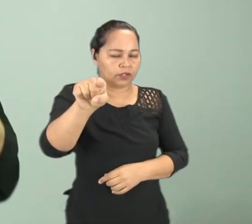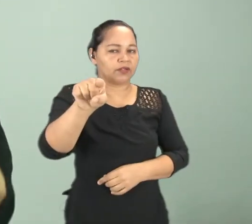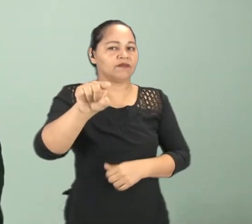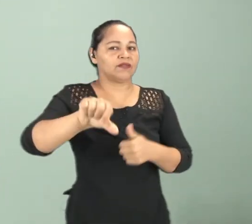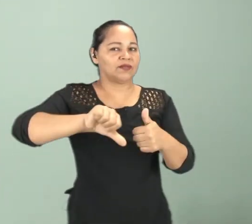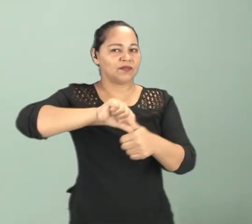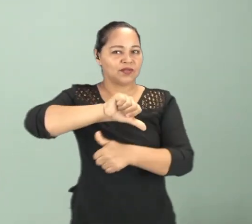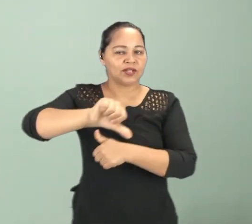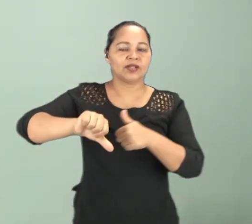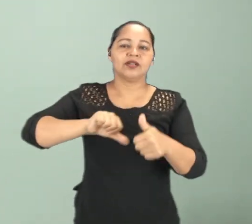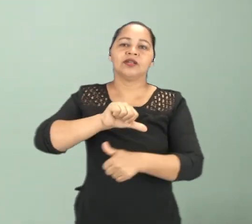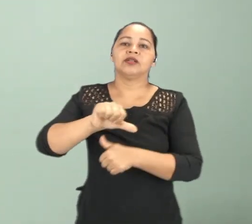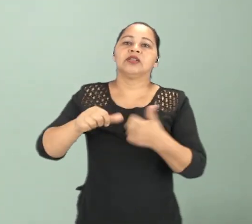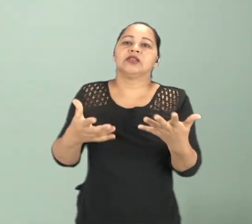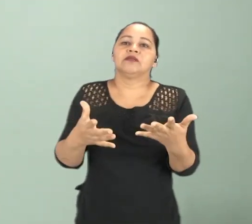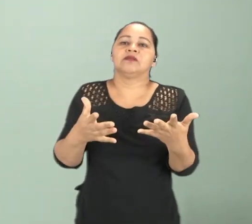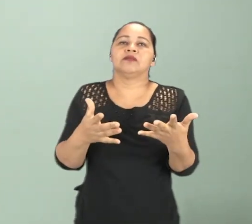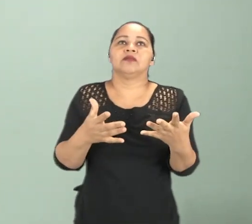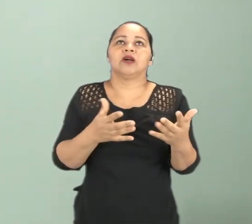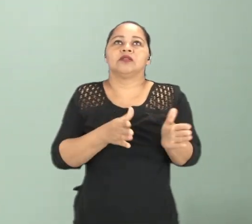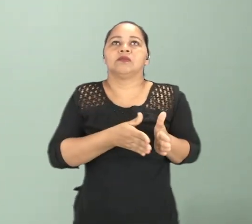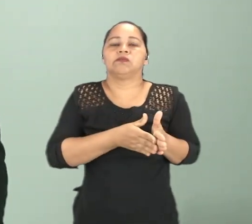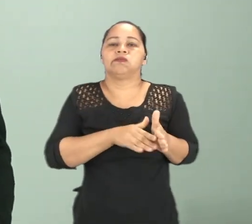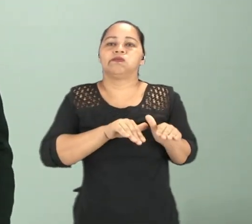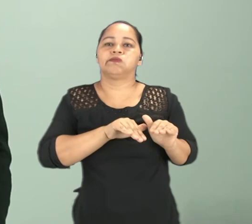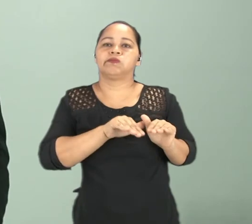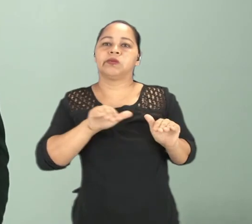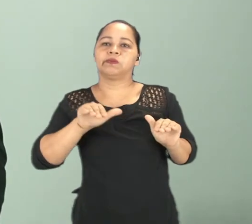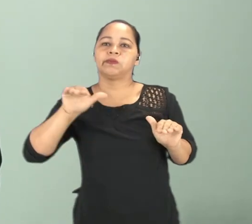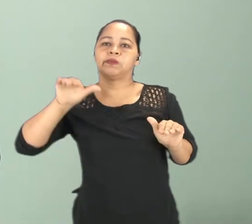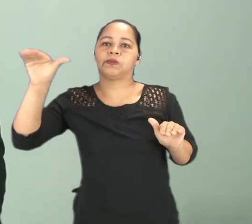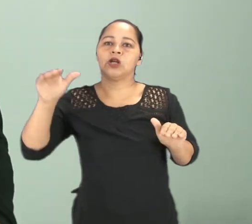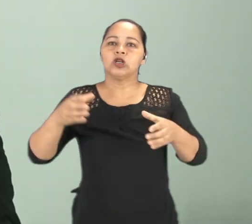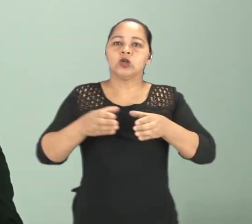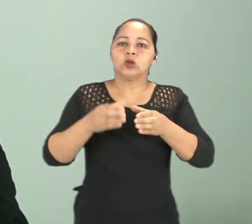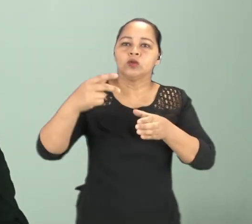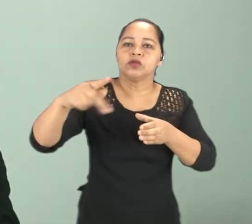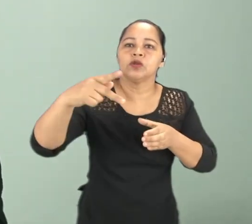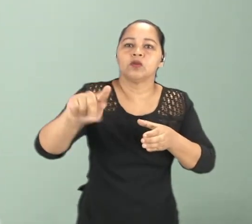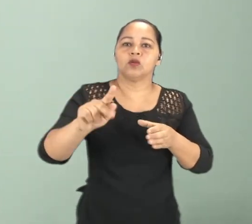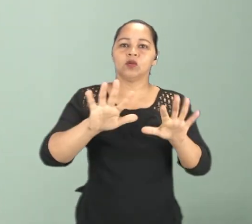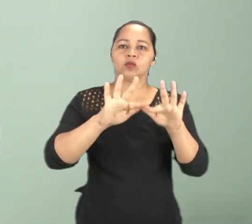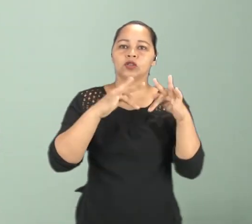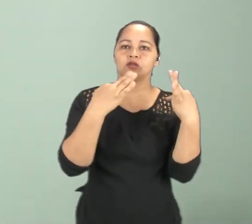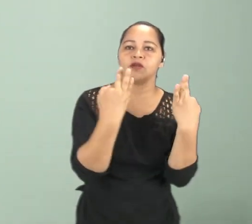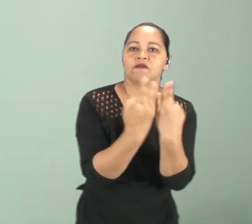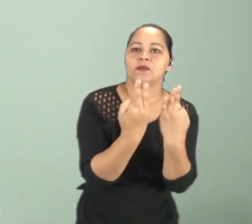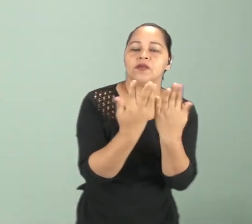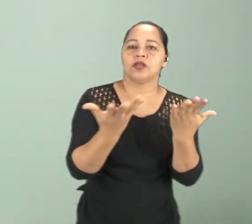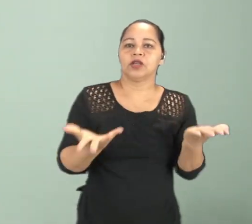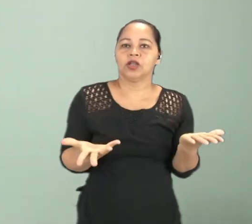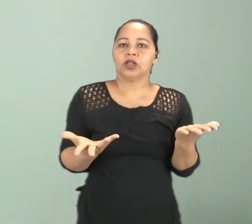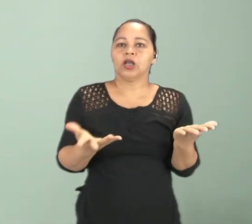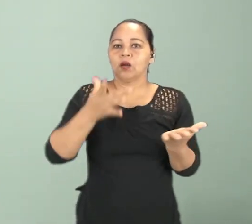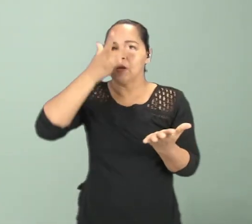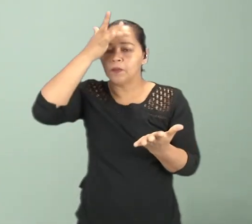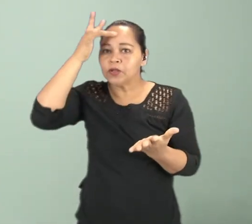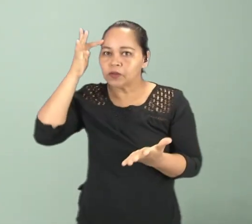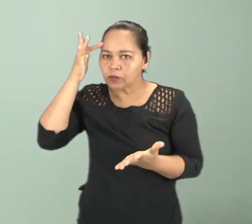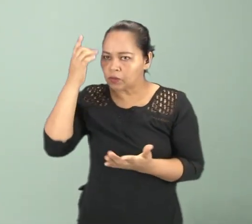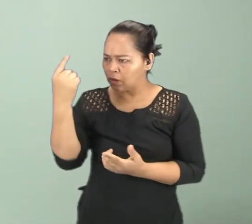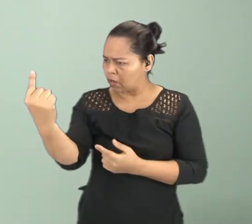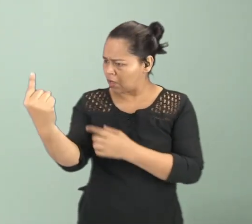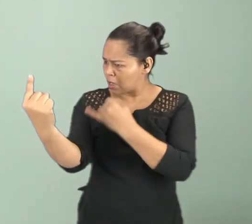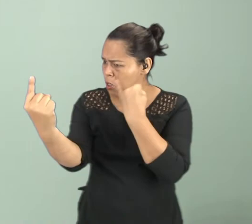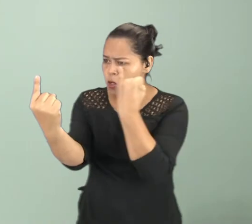mudando também o lugar que você está inserido, a sua comunidade, a sua família. Uma pessoa é super importante,